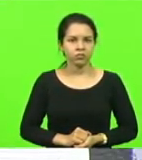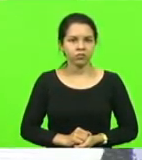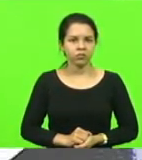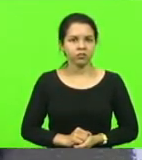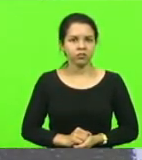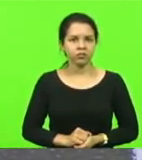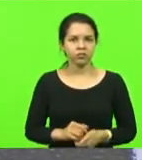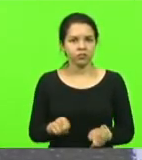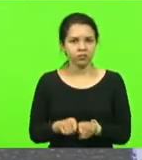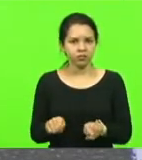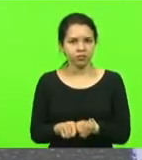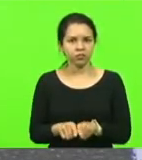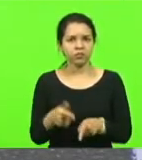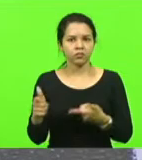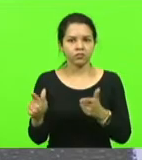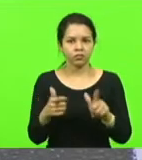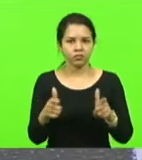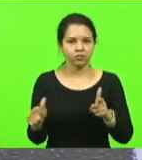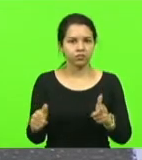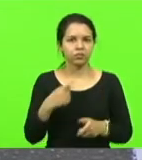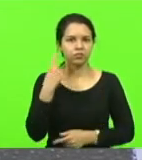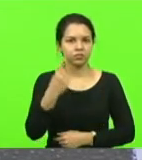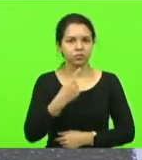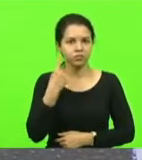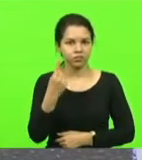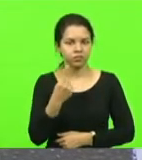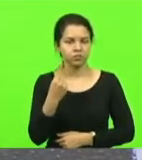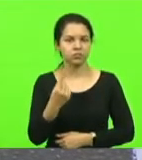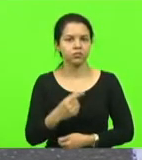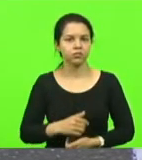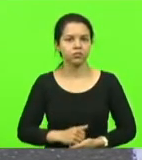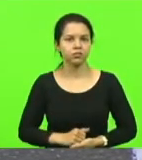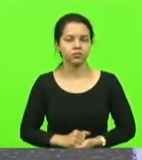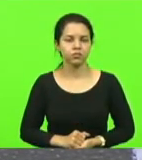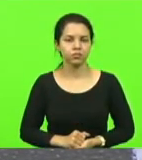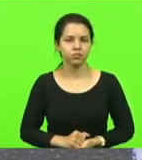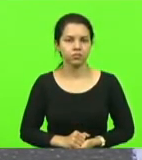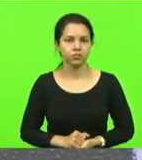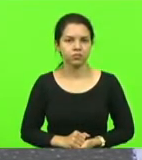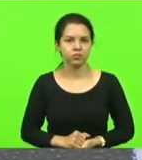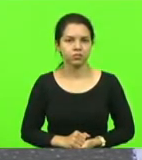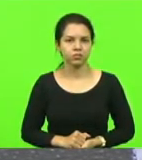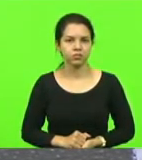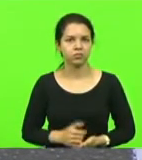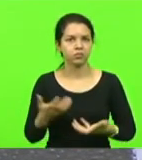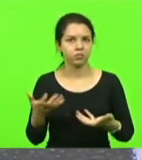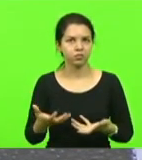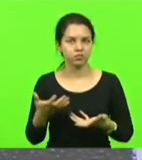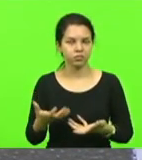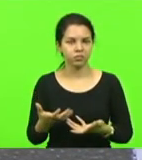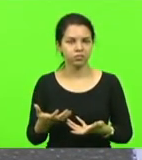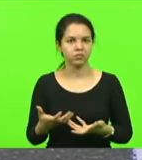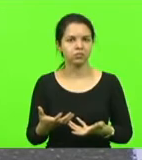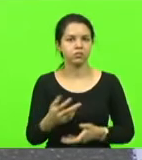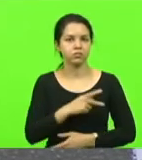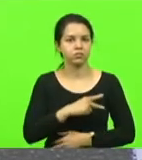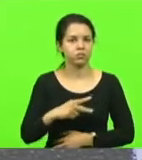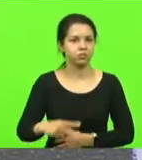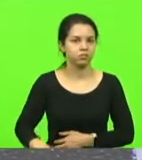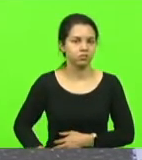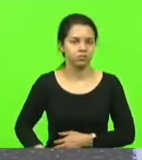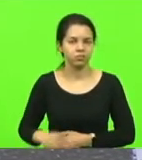demais deputadas, colegas deputados, eu gostaria, presidente, de